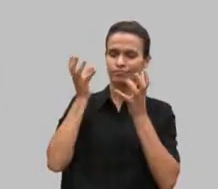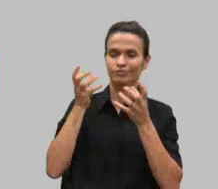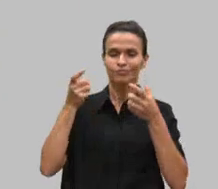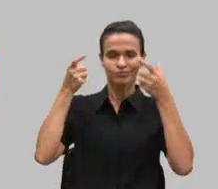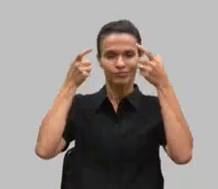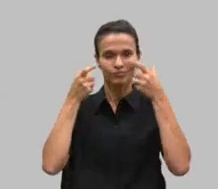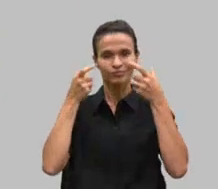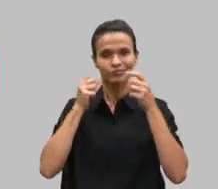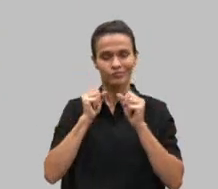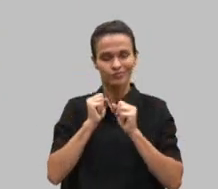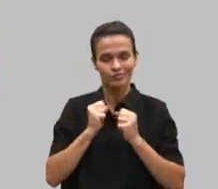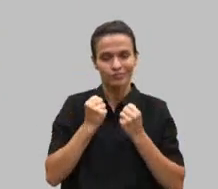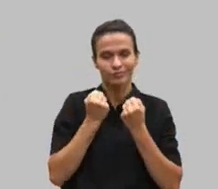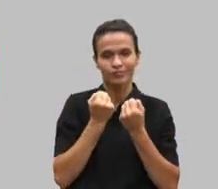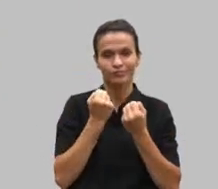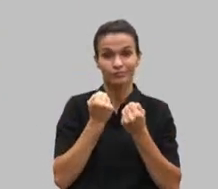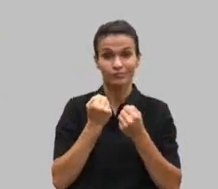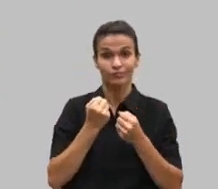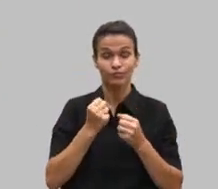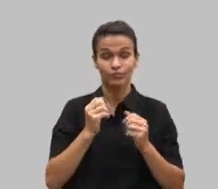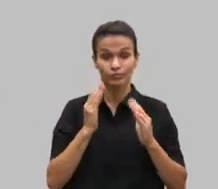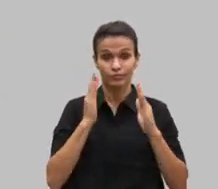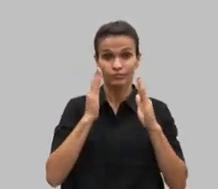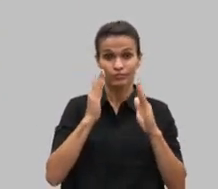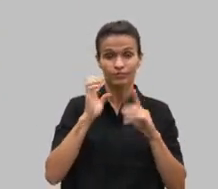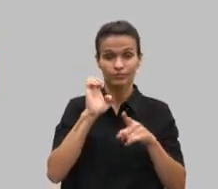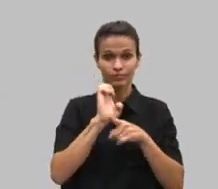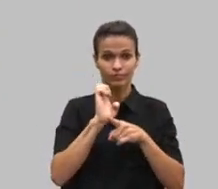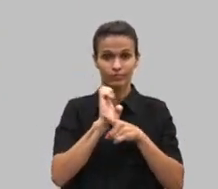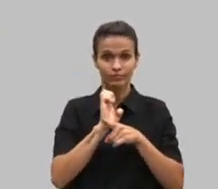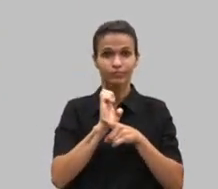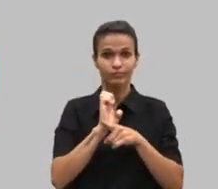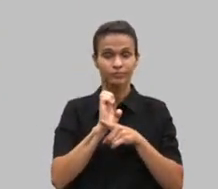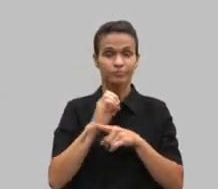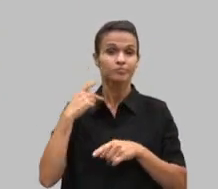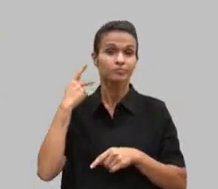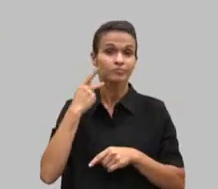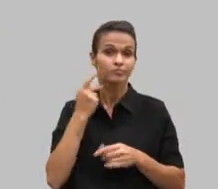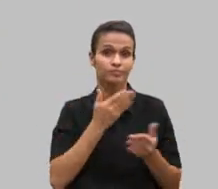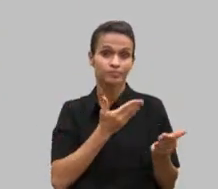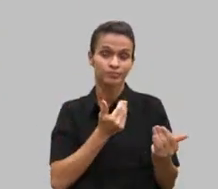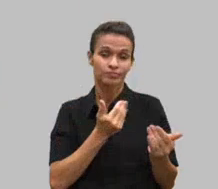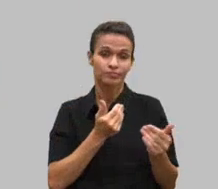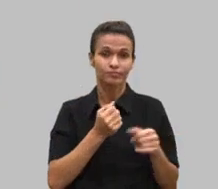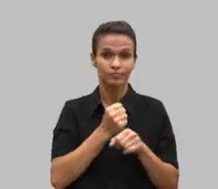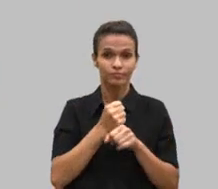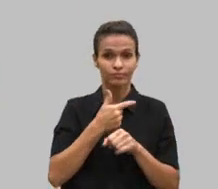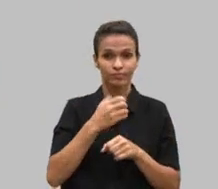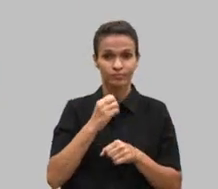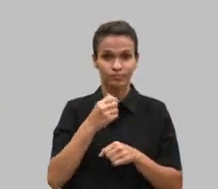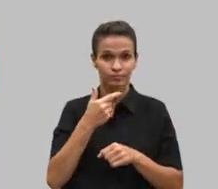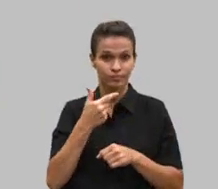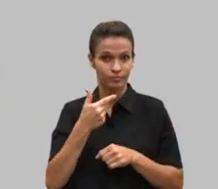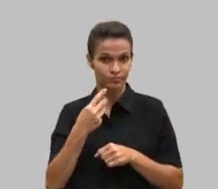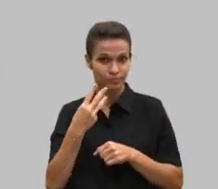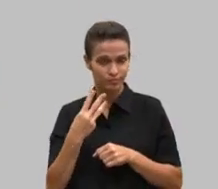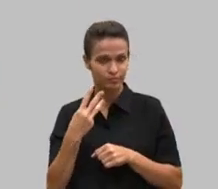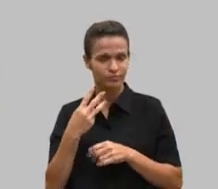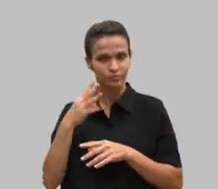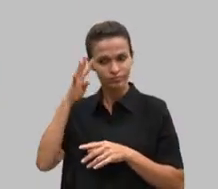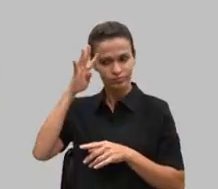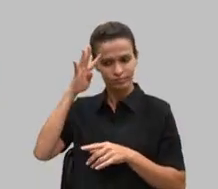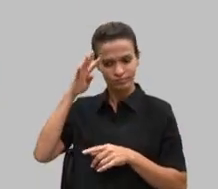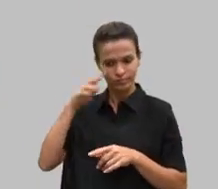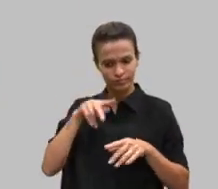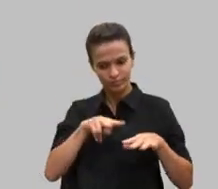a realização da Etapa Estadual do Parlamento jovem de Minas de 2023 desde quarta-feira dessa semana